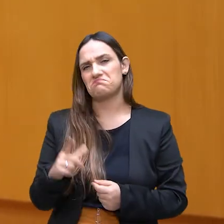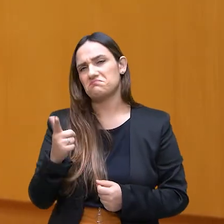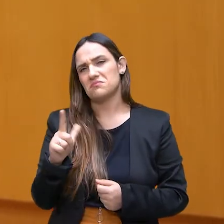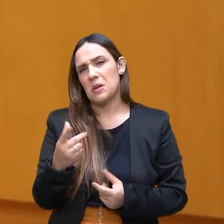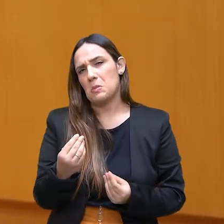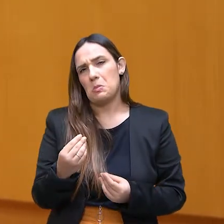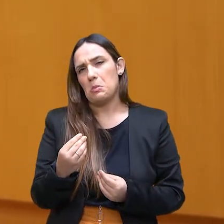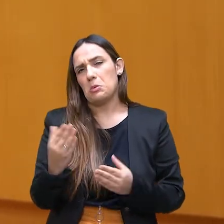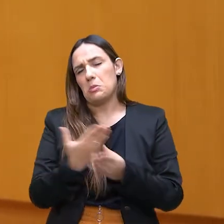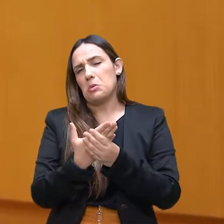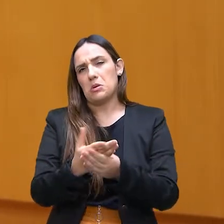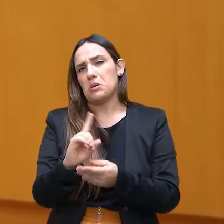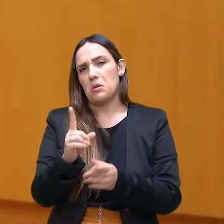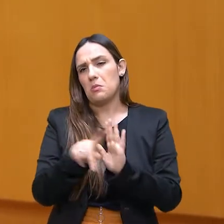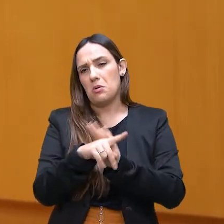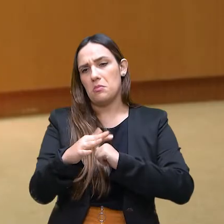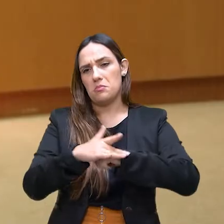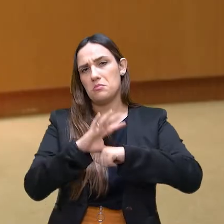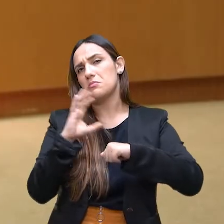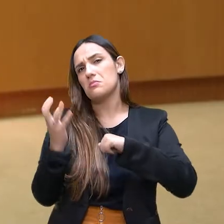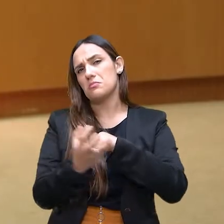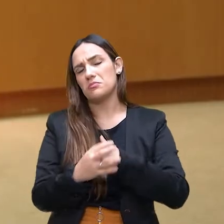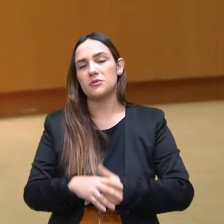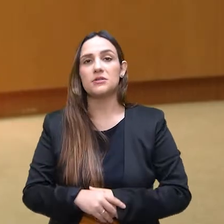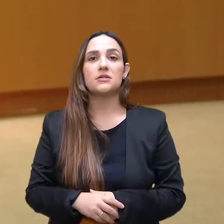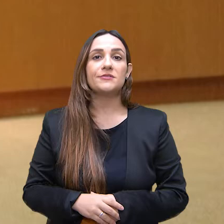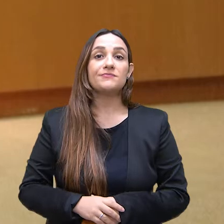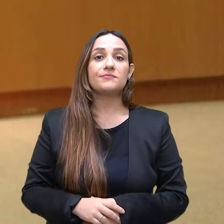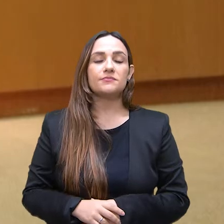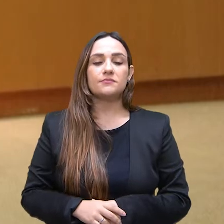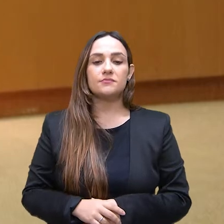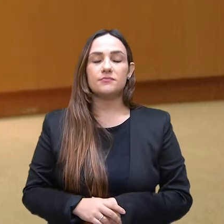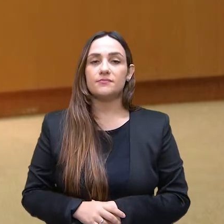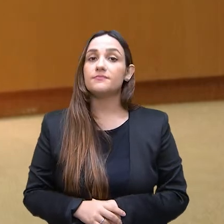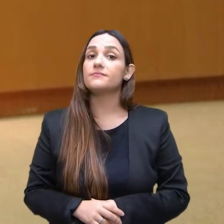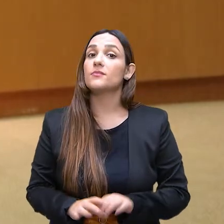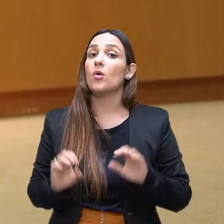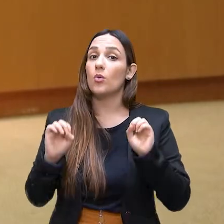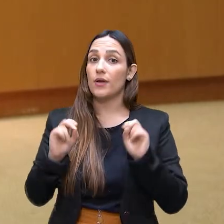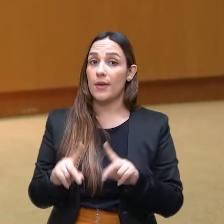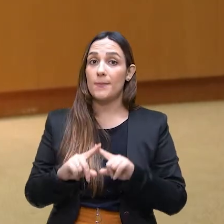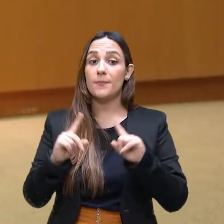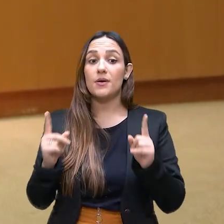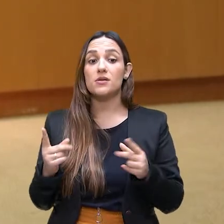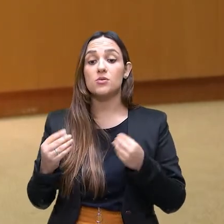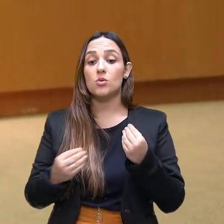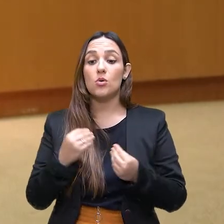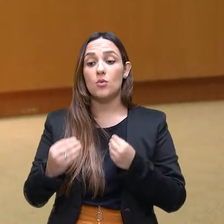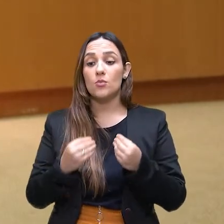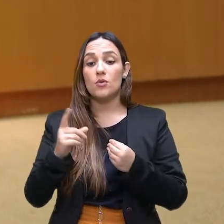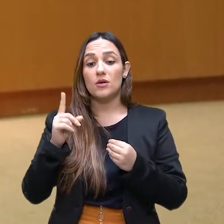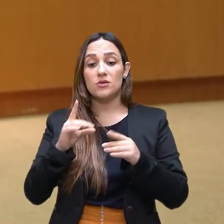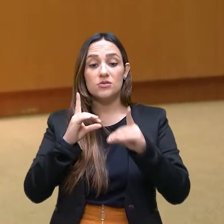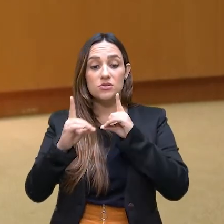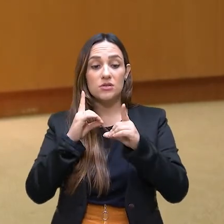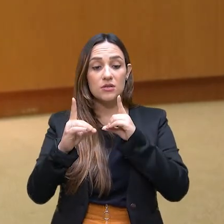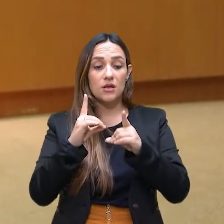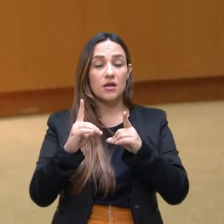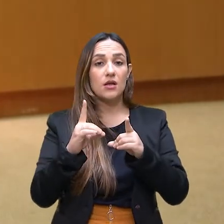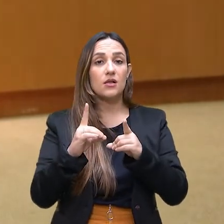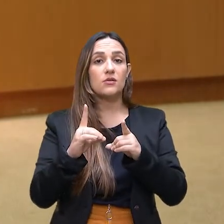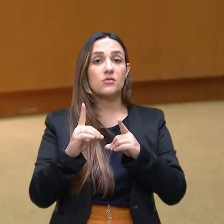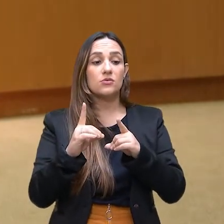não tivemos muitas ações, não. E como tem sido promovido o diálogo entre os sistemas jurídico